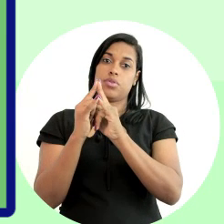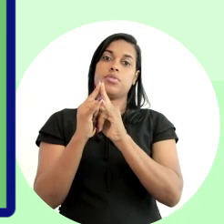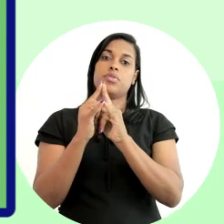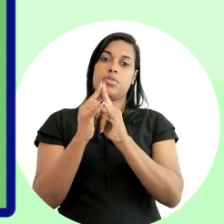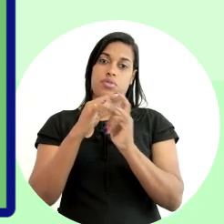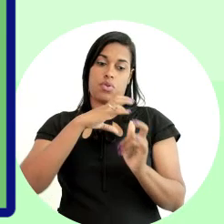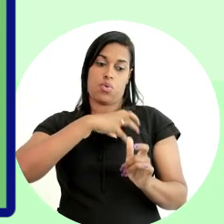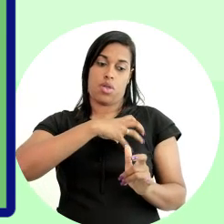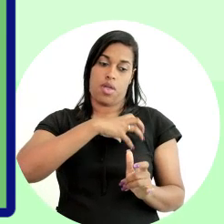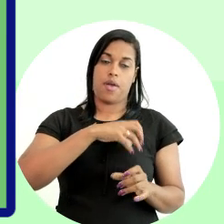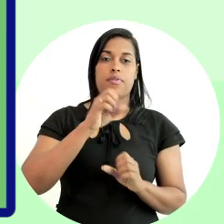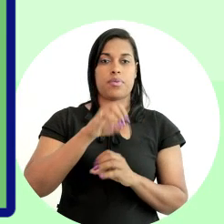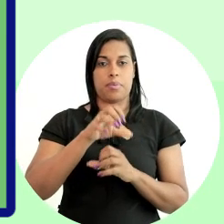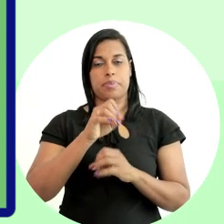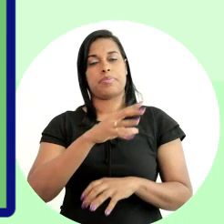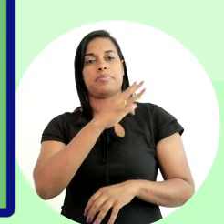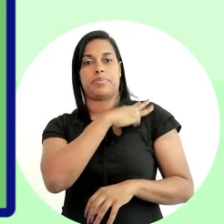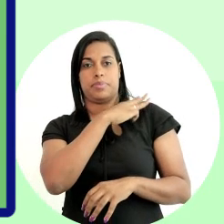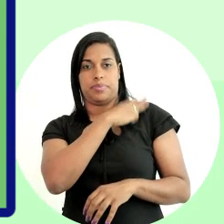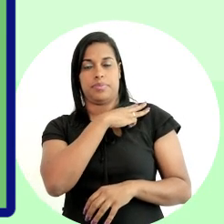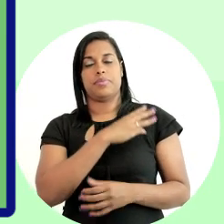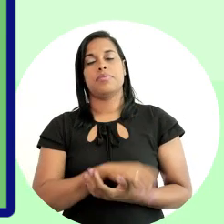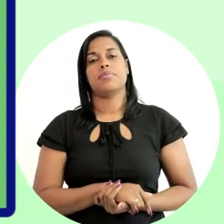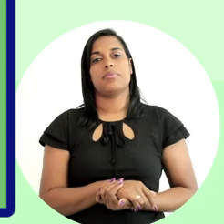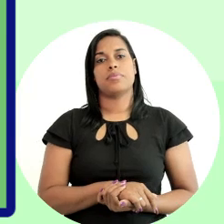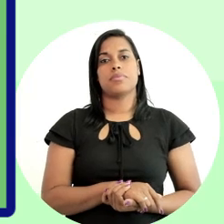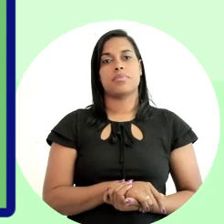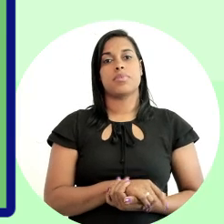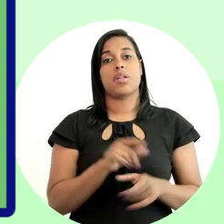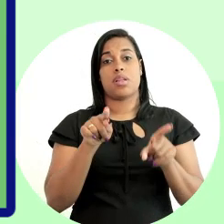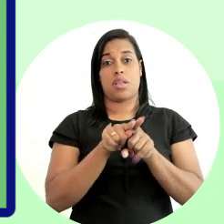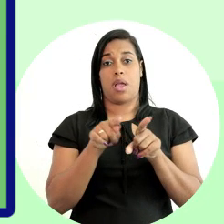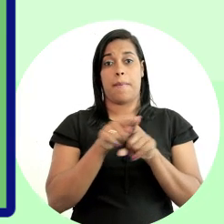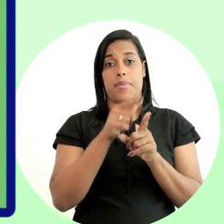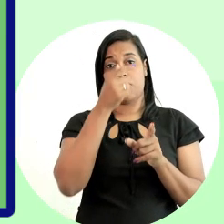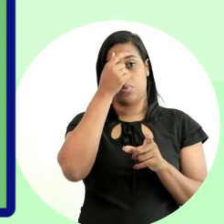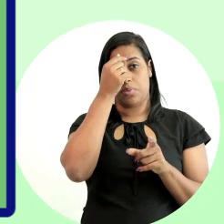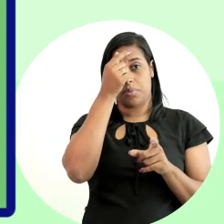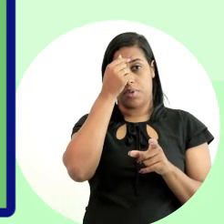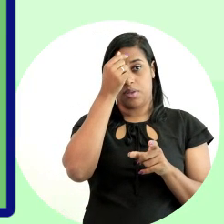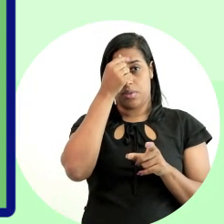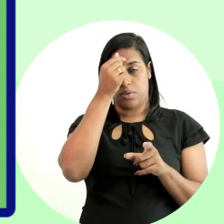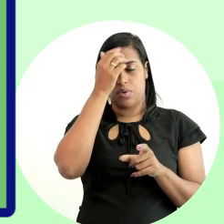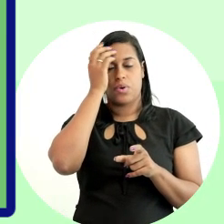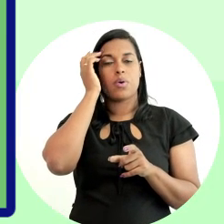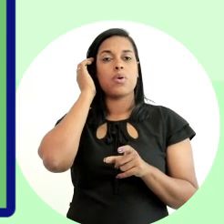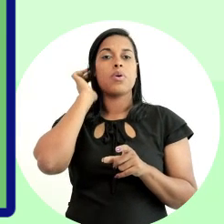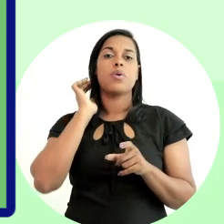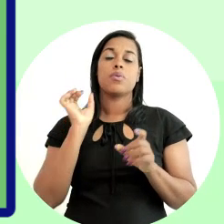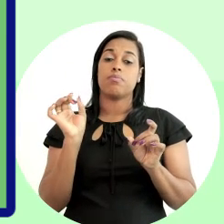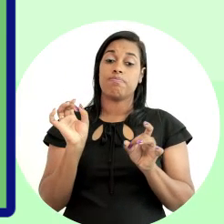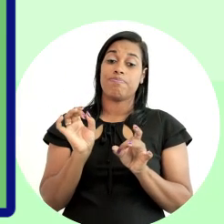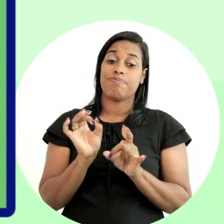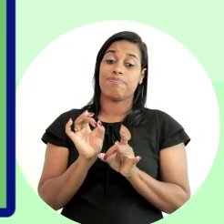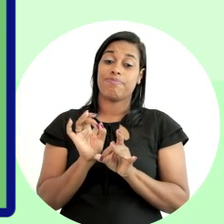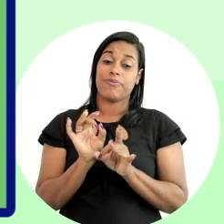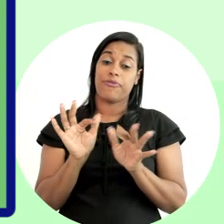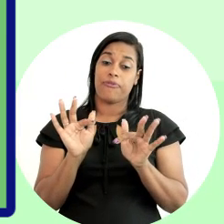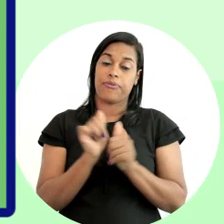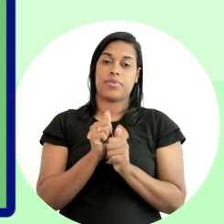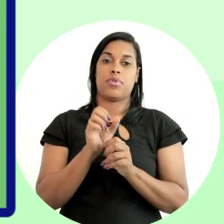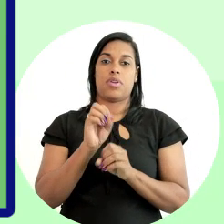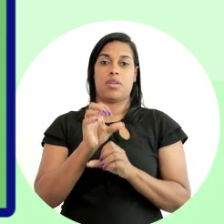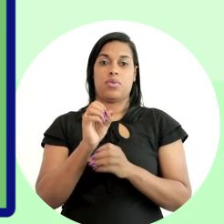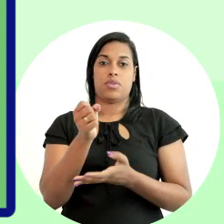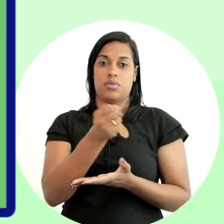que também oferecem o ensino médio. E o ensino superior, depois de concluída a